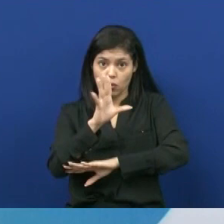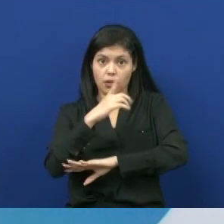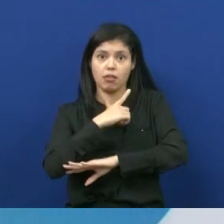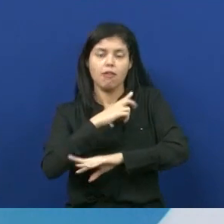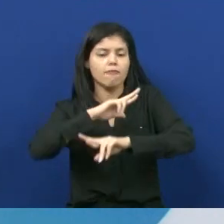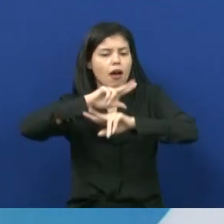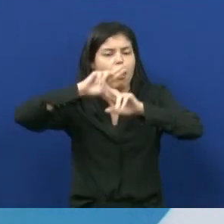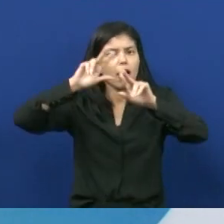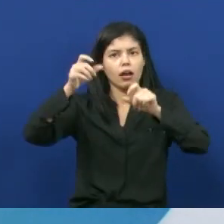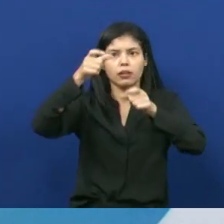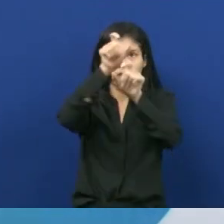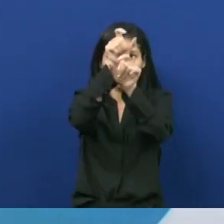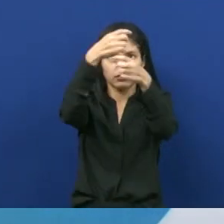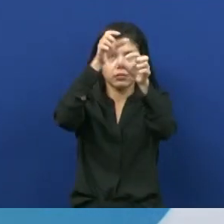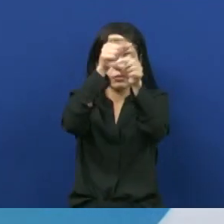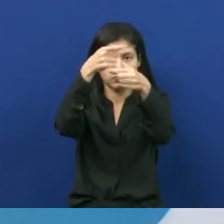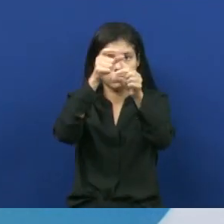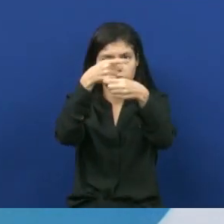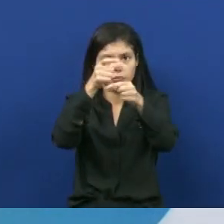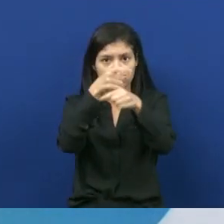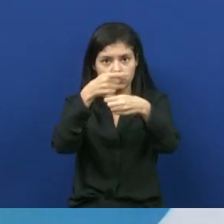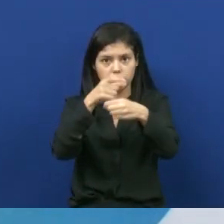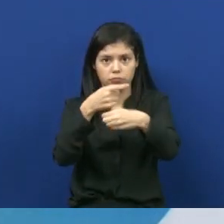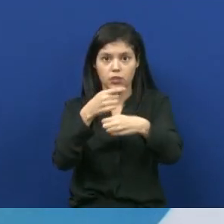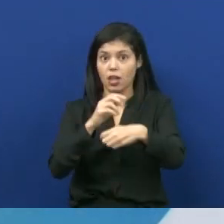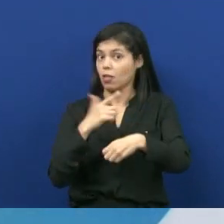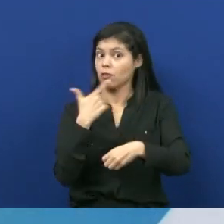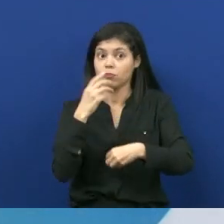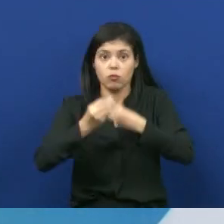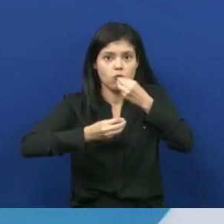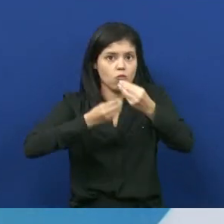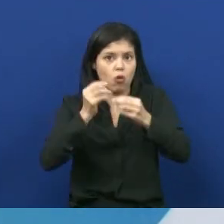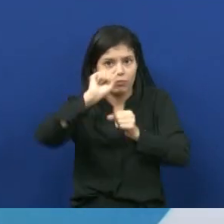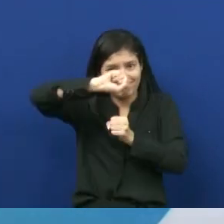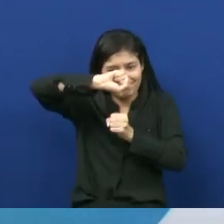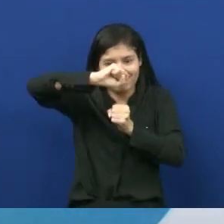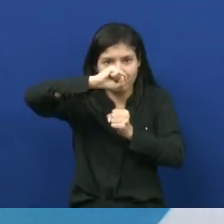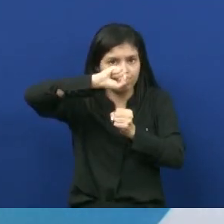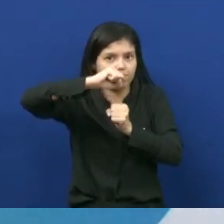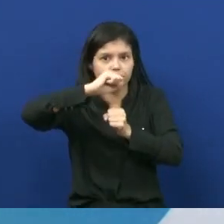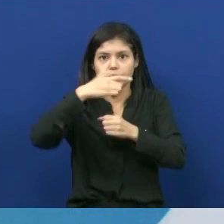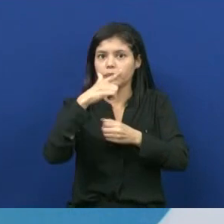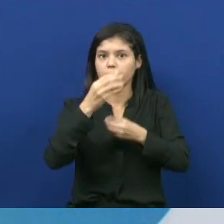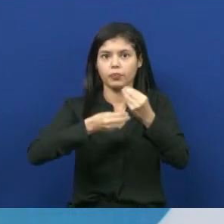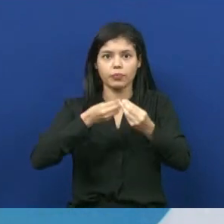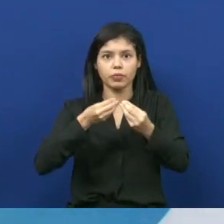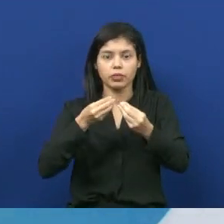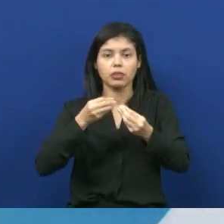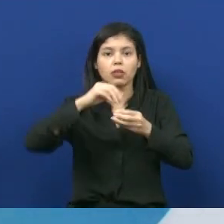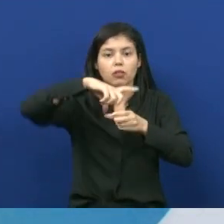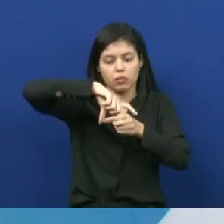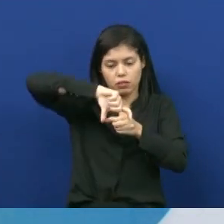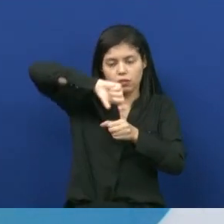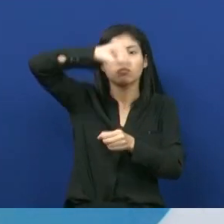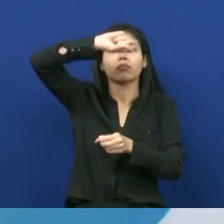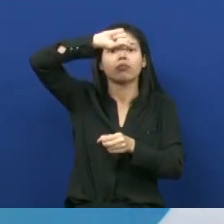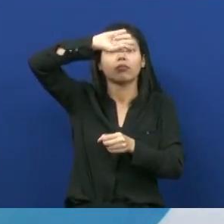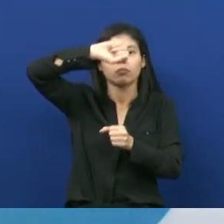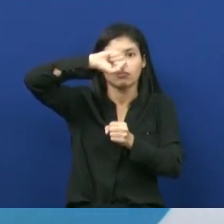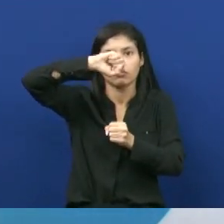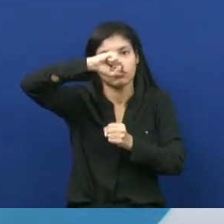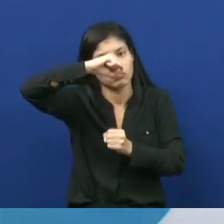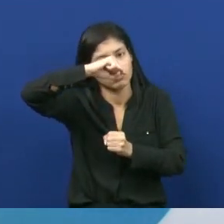tem vários anéis ao longo dela, fica impossível se dobrar essa mangueira. Então, no máximo, ela vai ficar